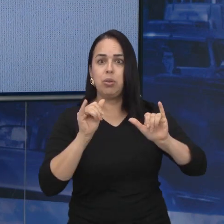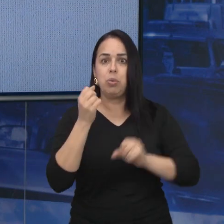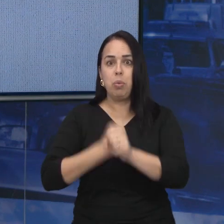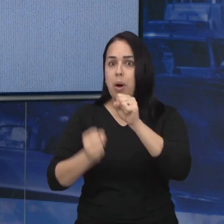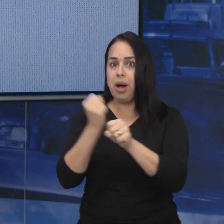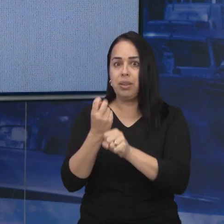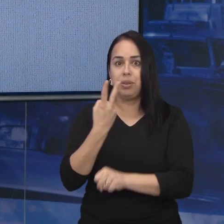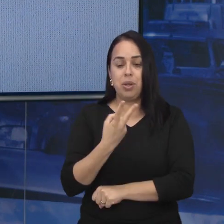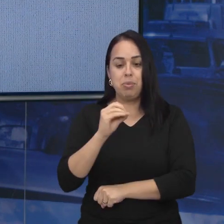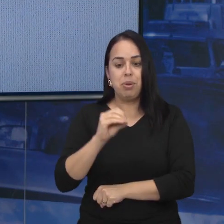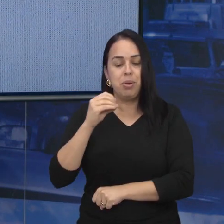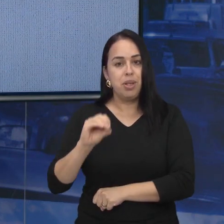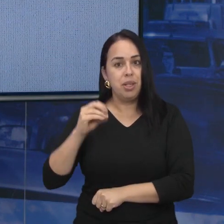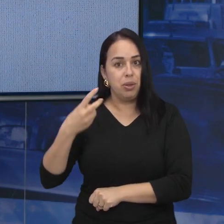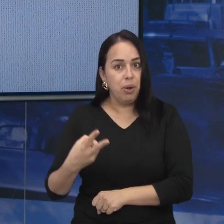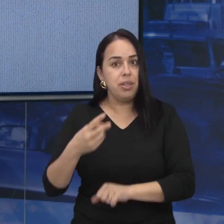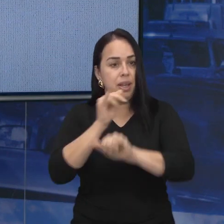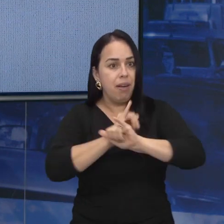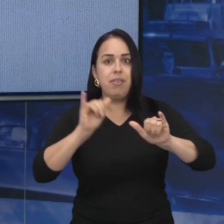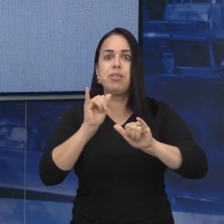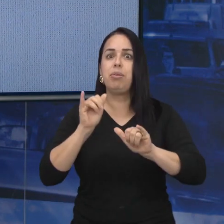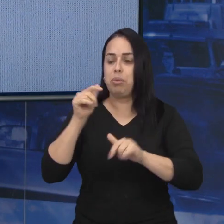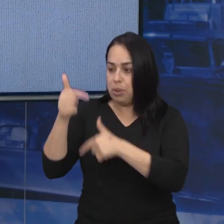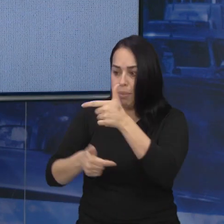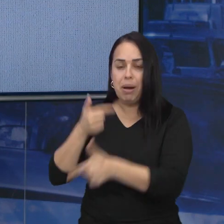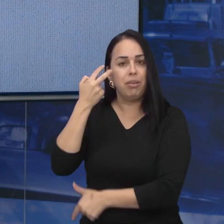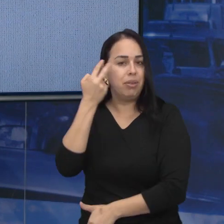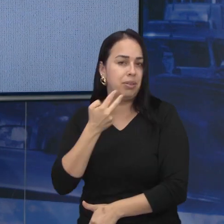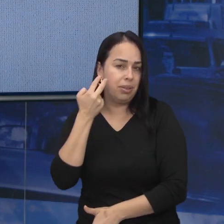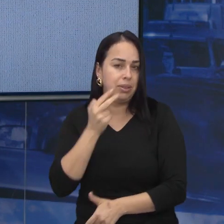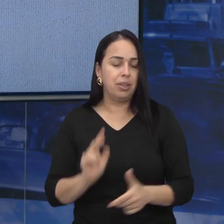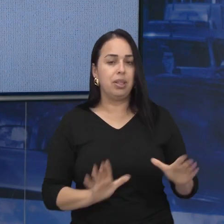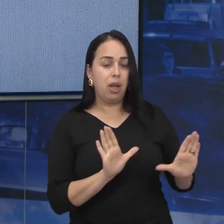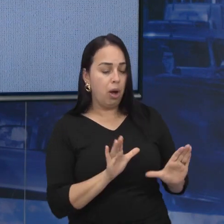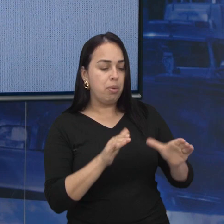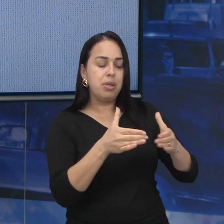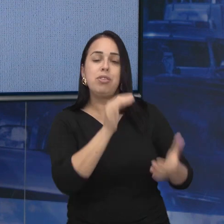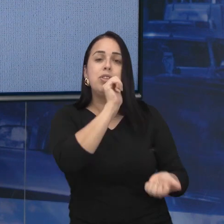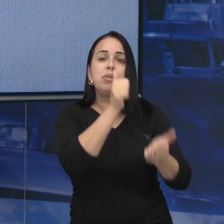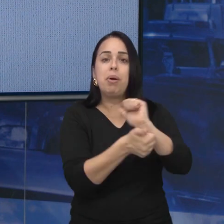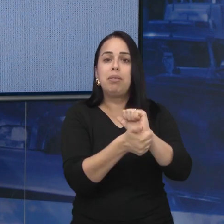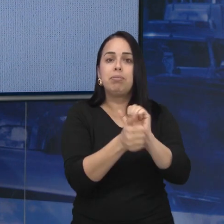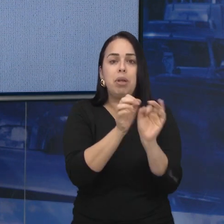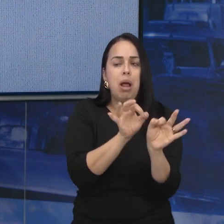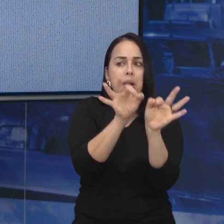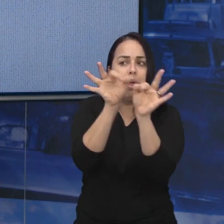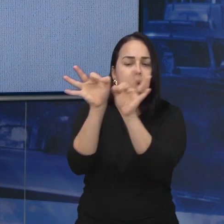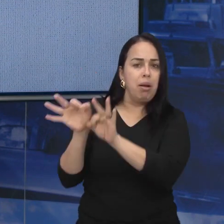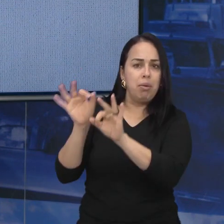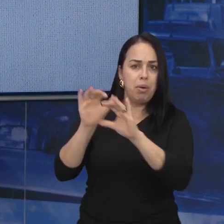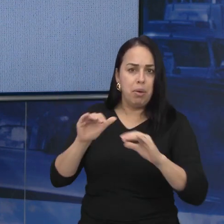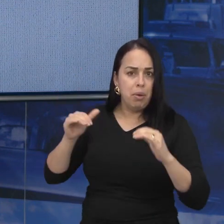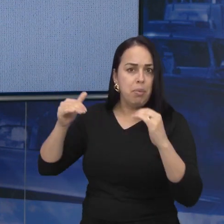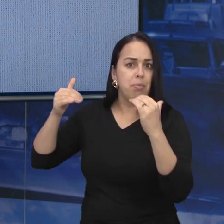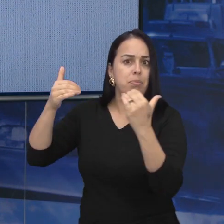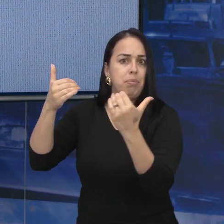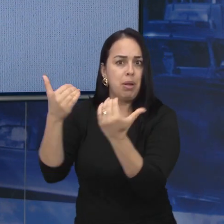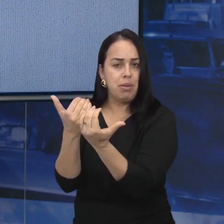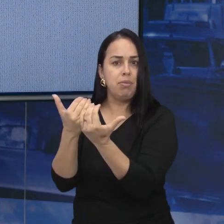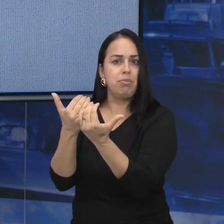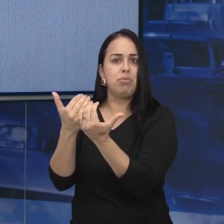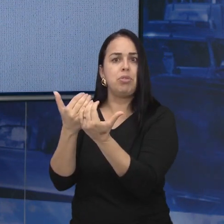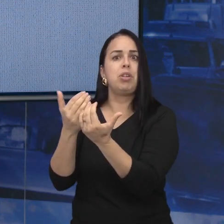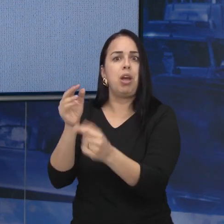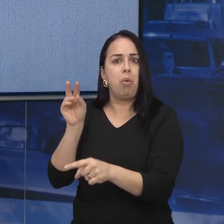a população sobre o trabalho realizado pelos vereadores. E a Comissão de Esporte da Câmara tem acompanhado de perto o processo